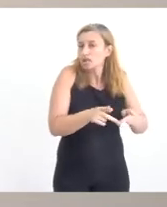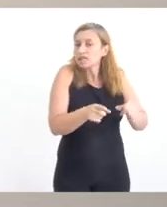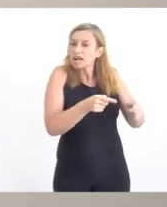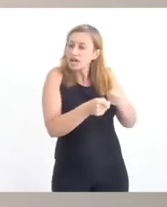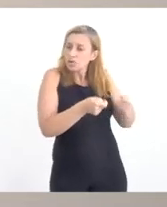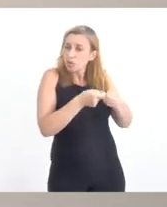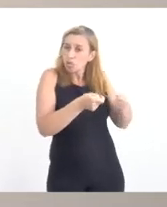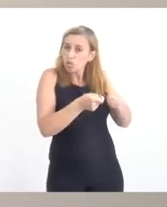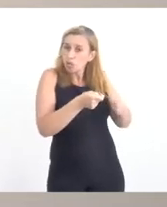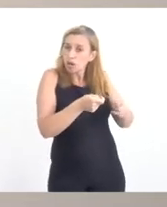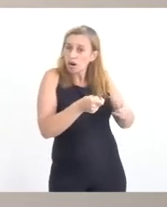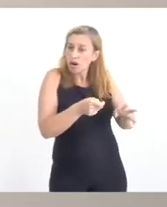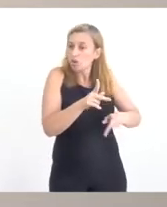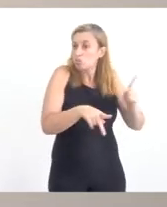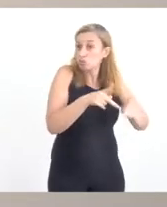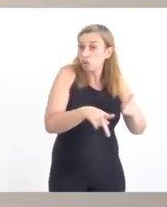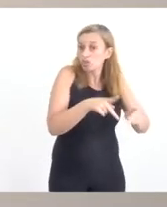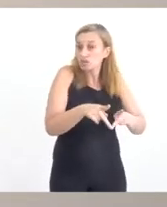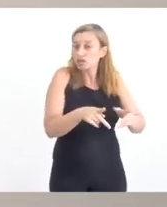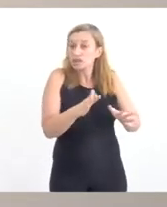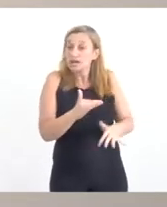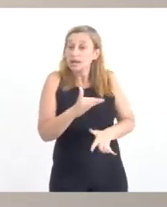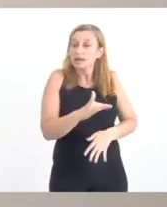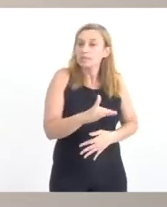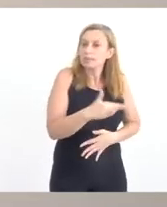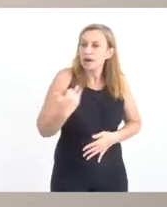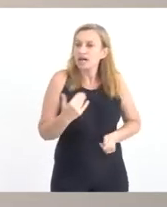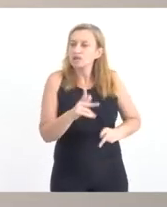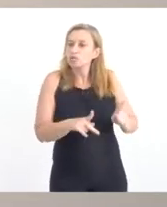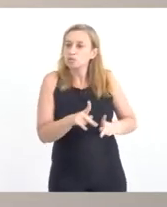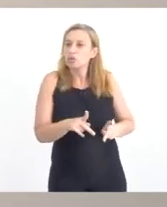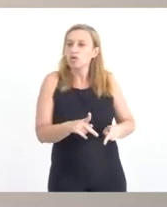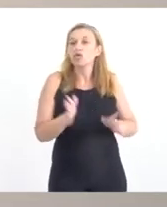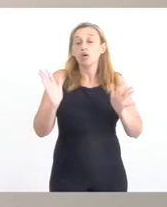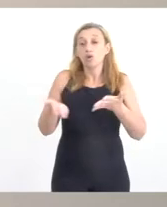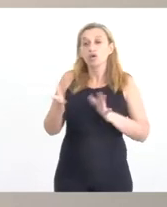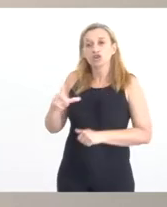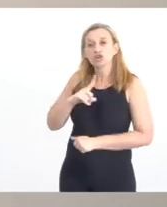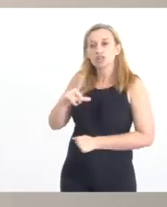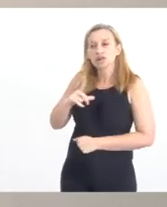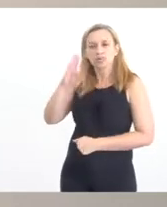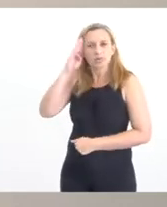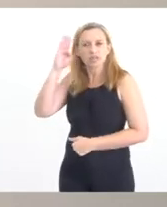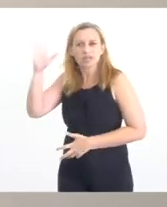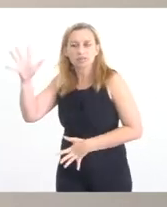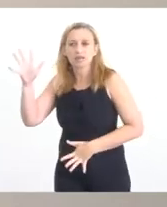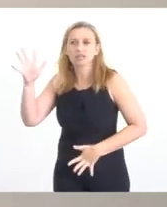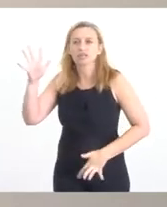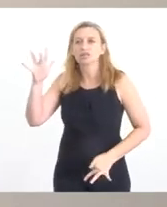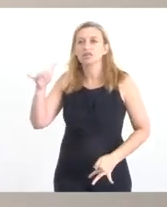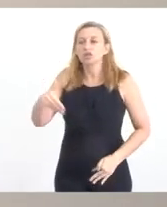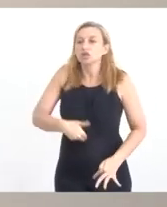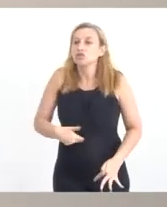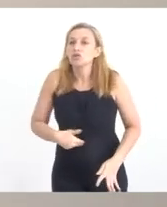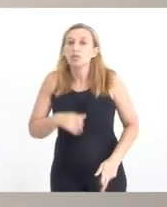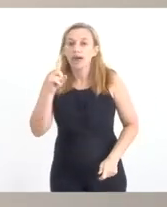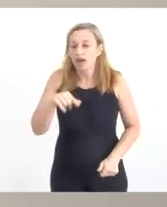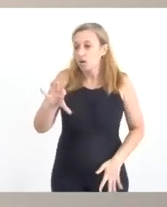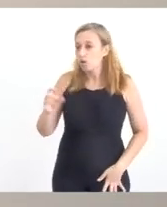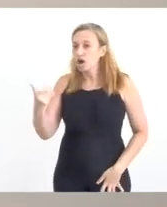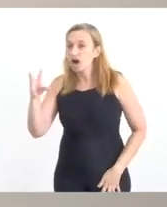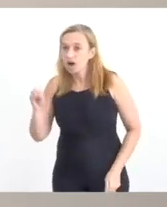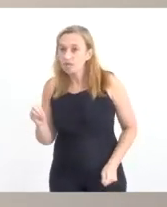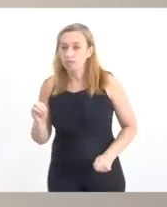regula As populações Sister mina populações nós temos hoje um quadro na principal foto de forma é o campo